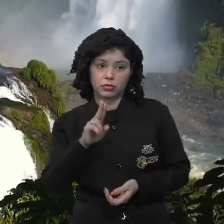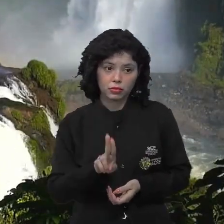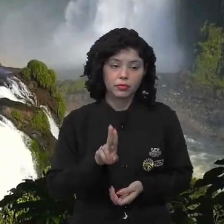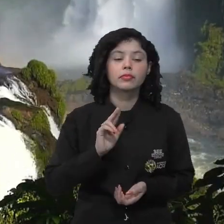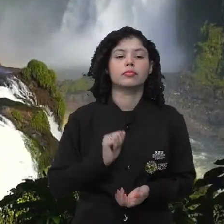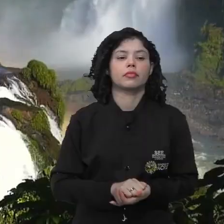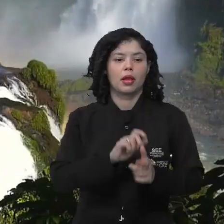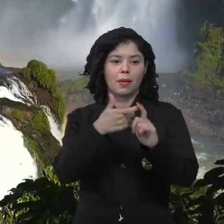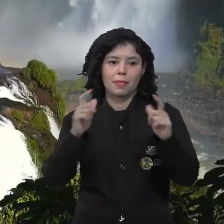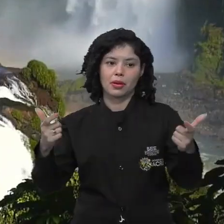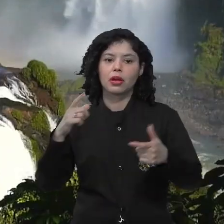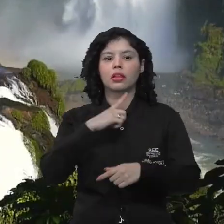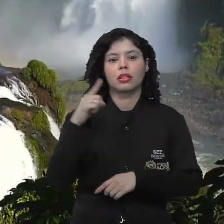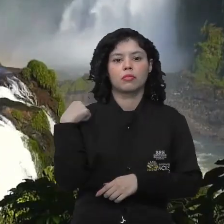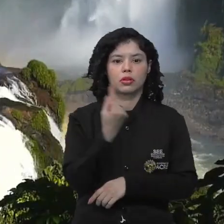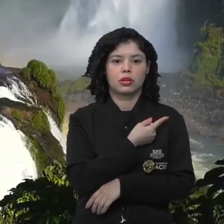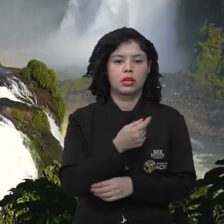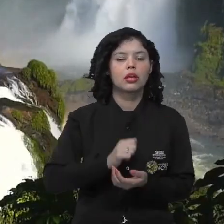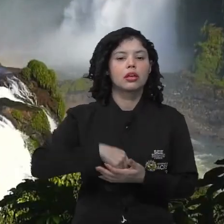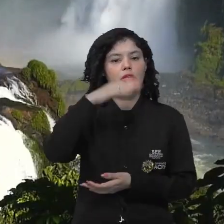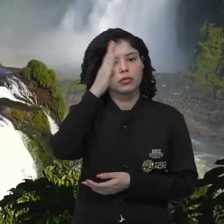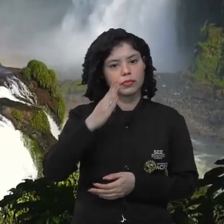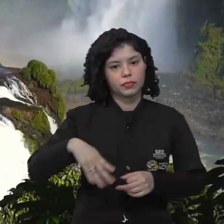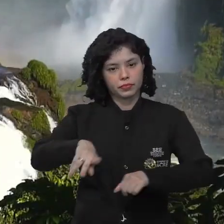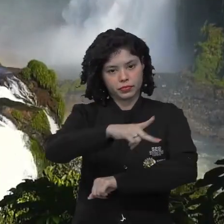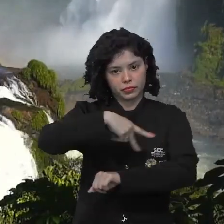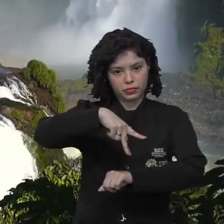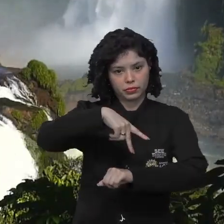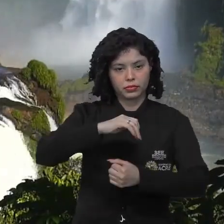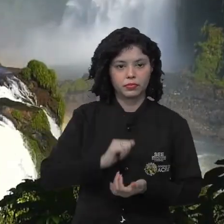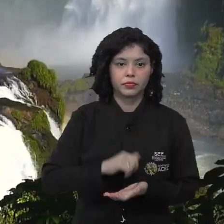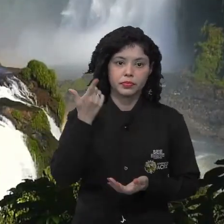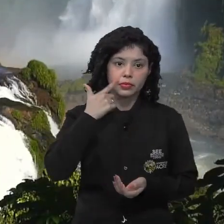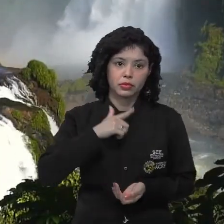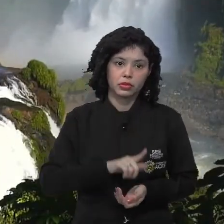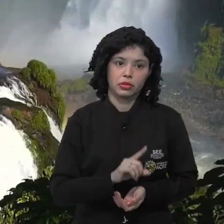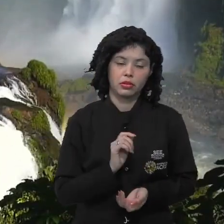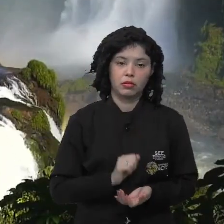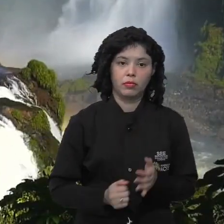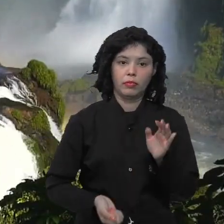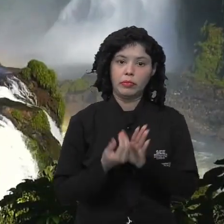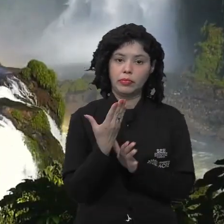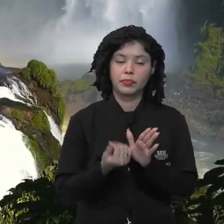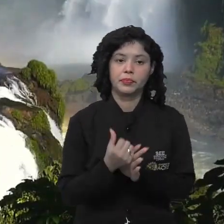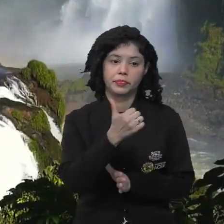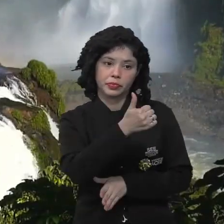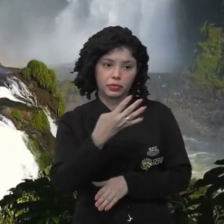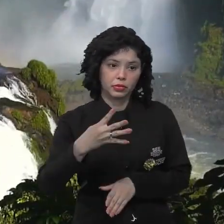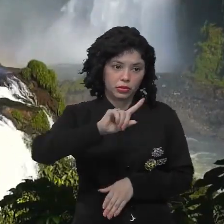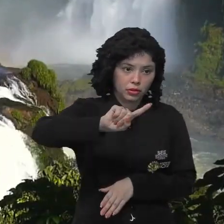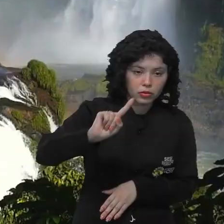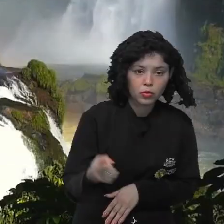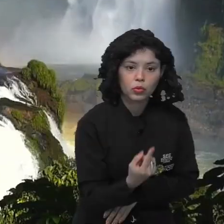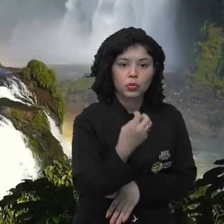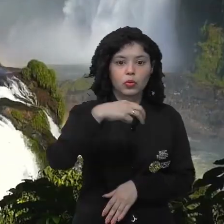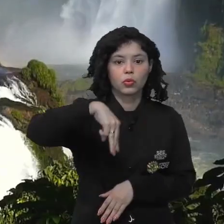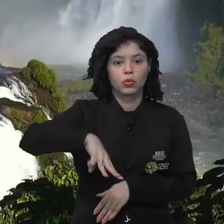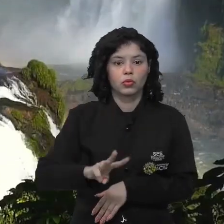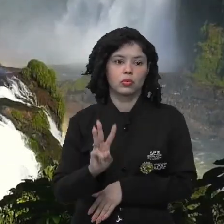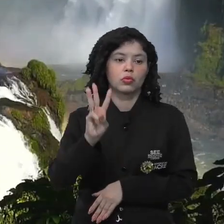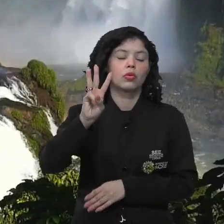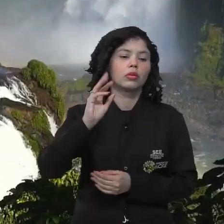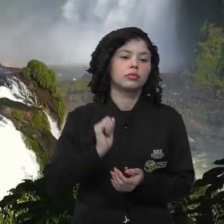maior hidrelétrica que temos aqui no nosso país. Olha, ela consegue produzir 14 mil megawatts